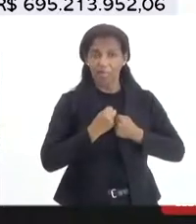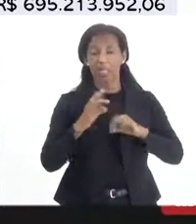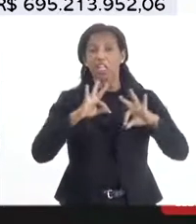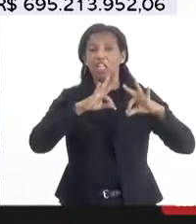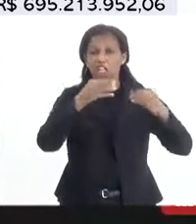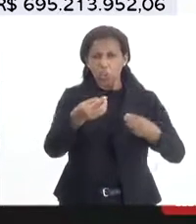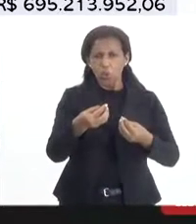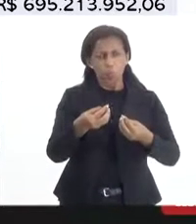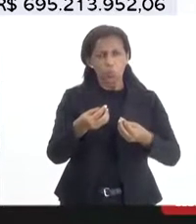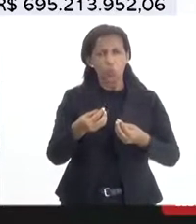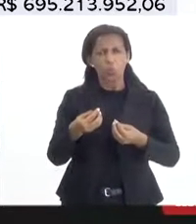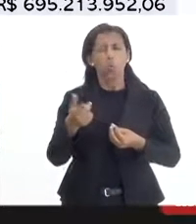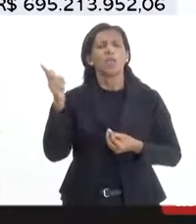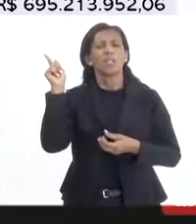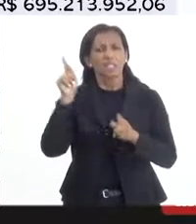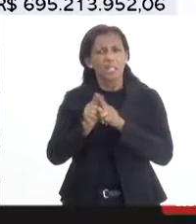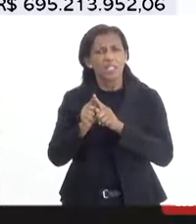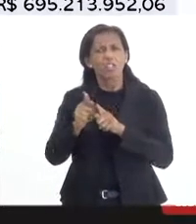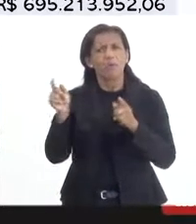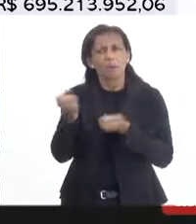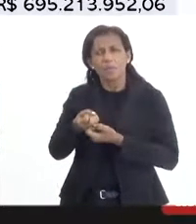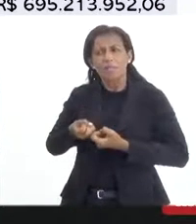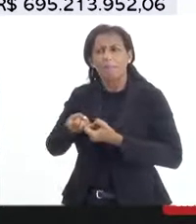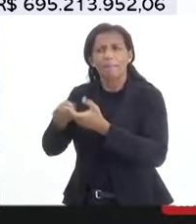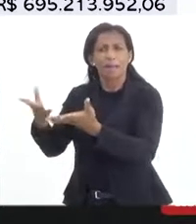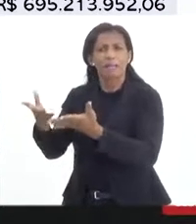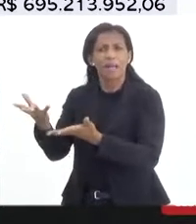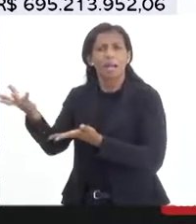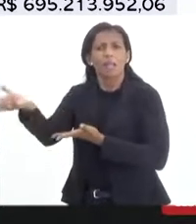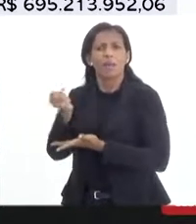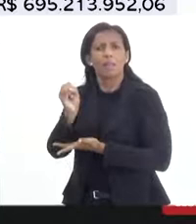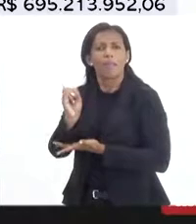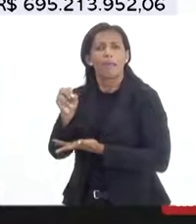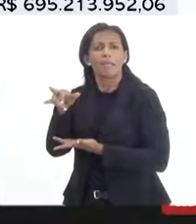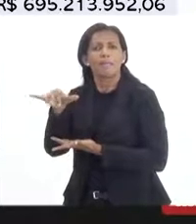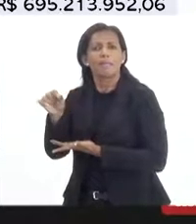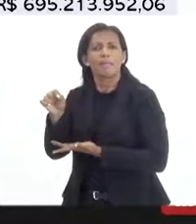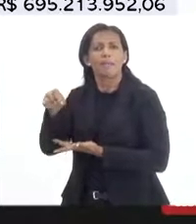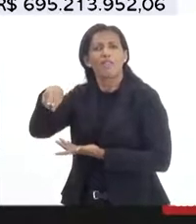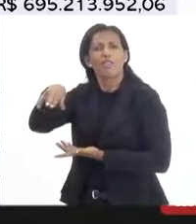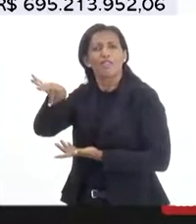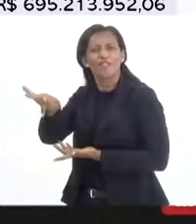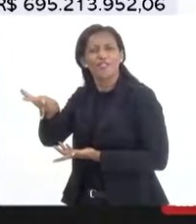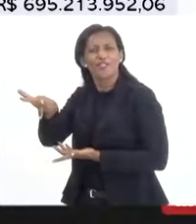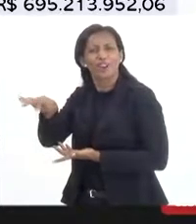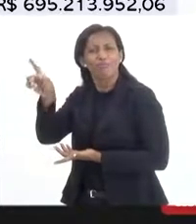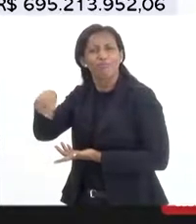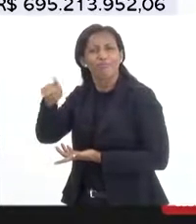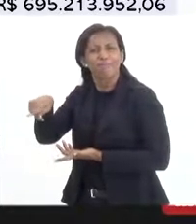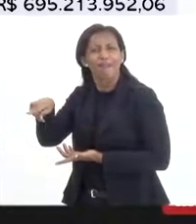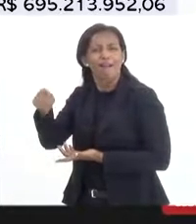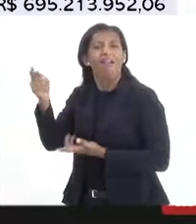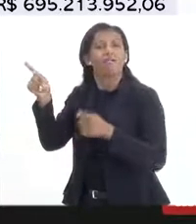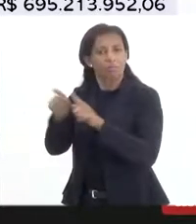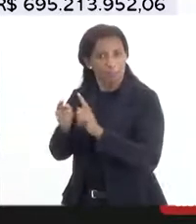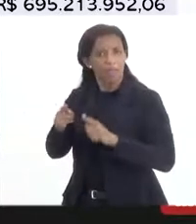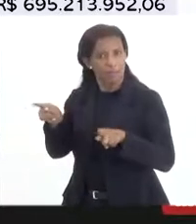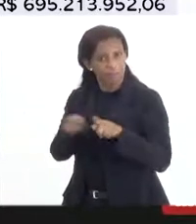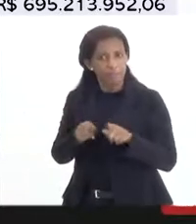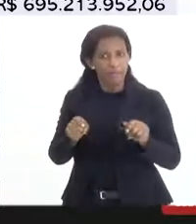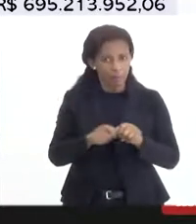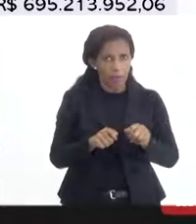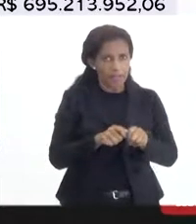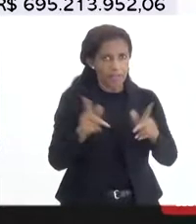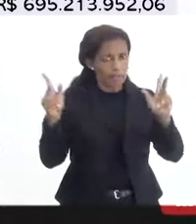sem recolher o imposto, elas vão ocorrer. É triste dizer isso, mas é o que a administração detecta. Mas, para isso, nós temos que estar sempre